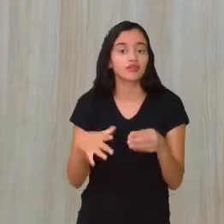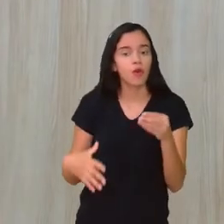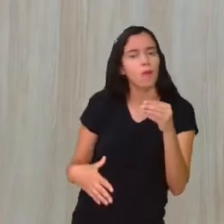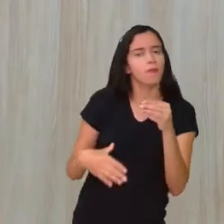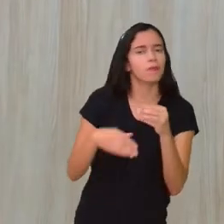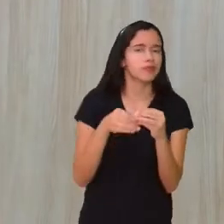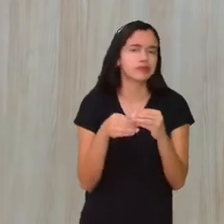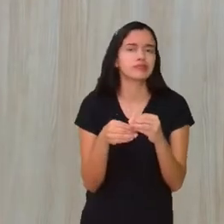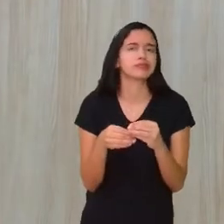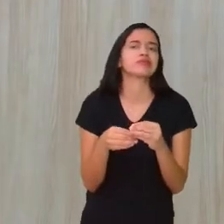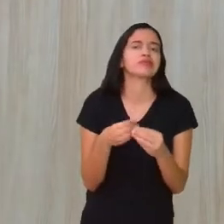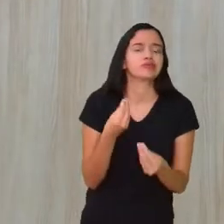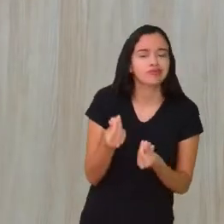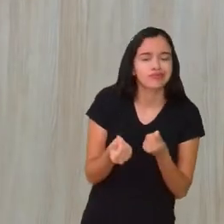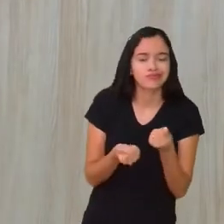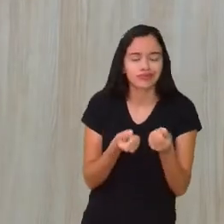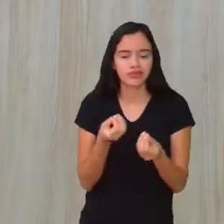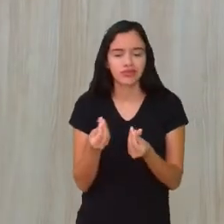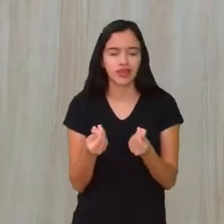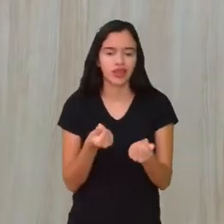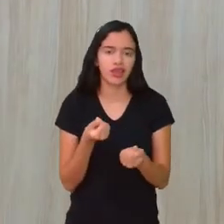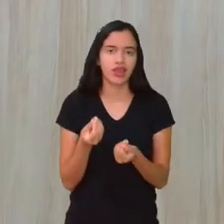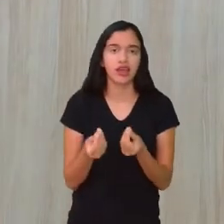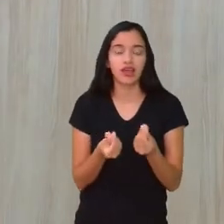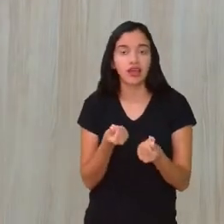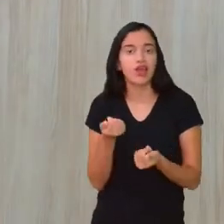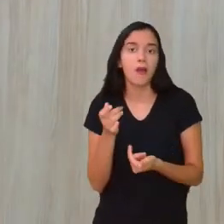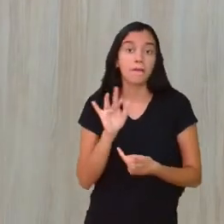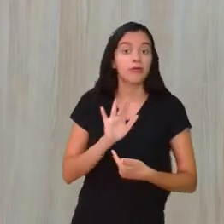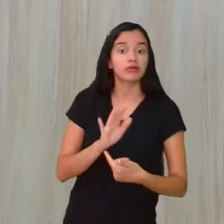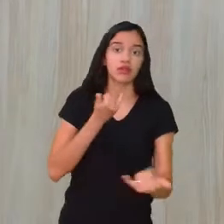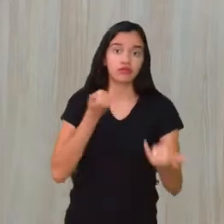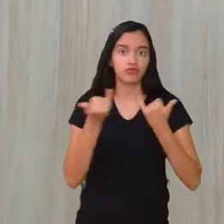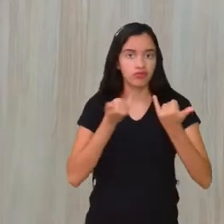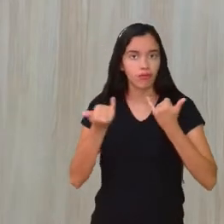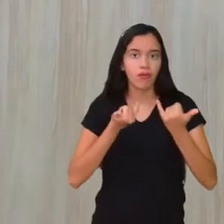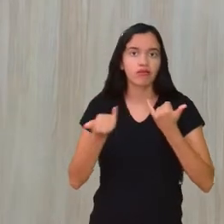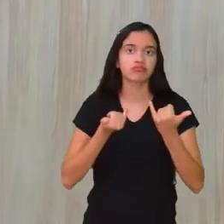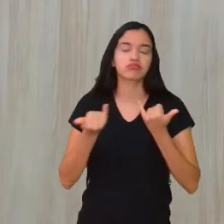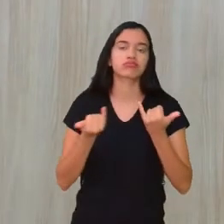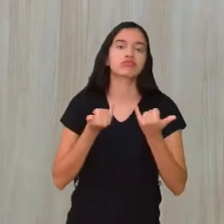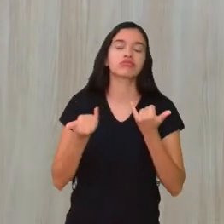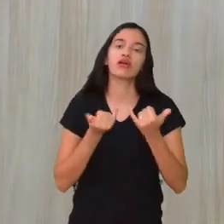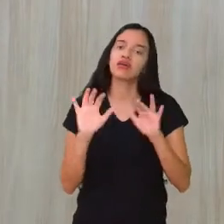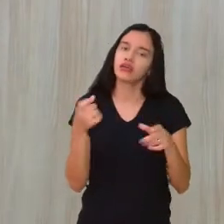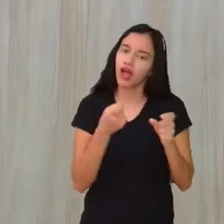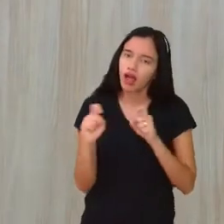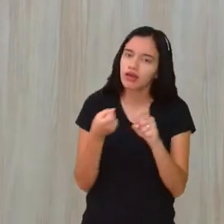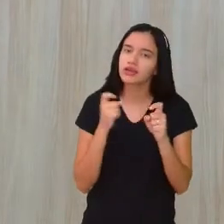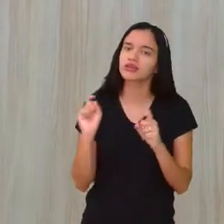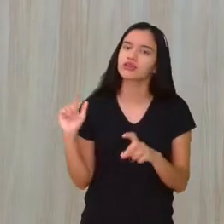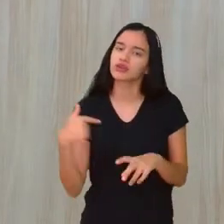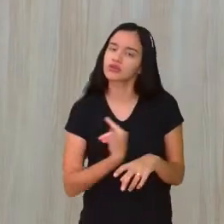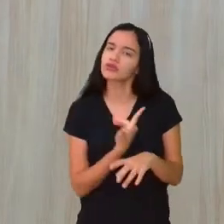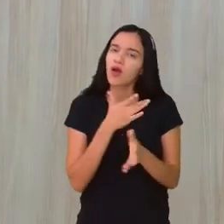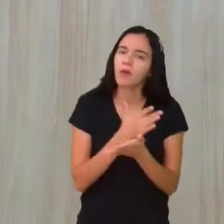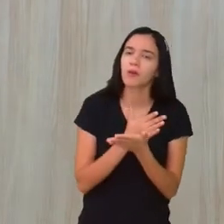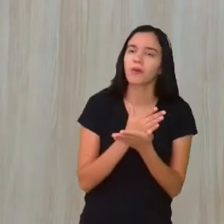pelos povos indígenas que existiam na América desde a chegada dos colonizadores, né,